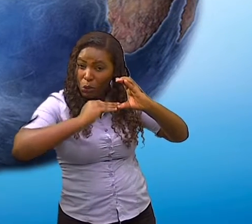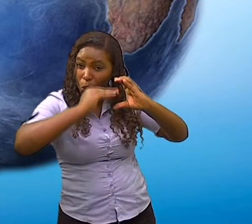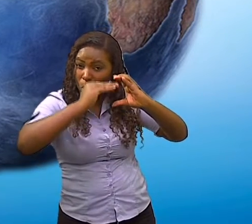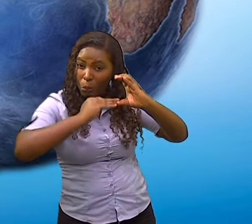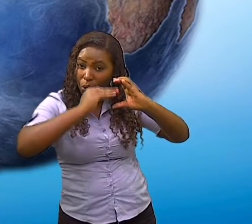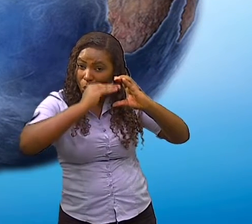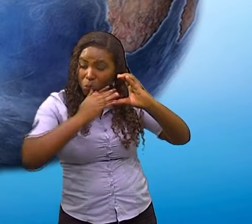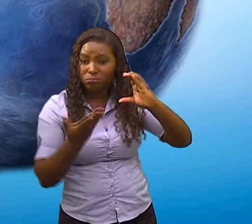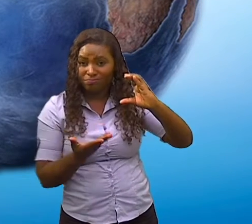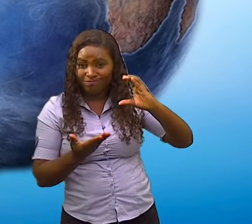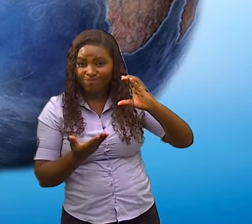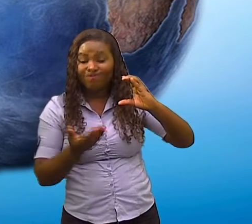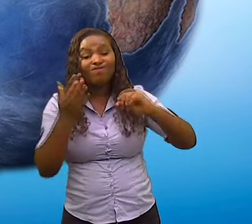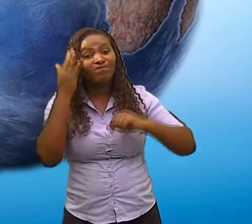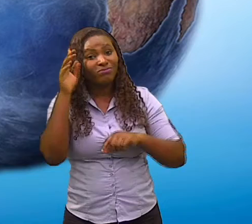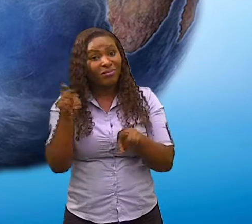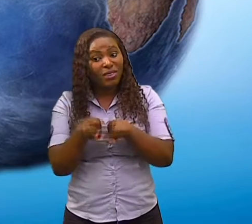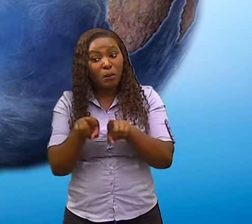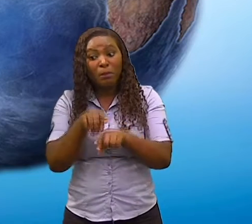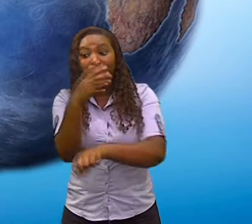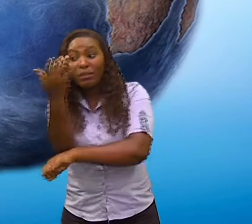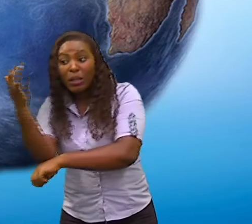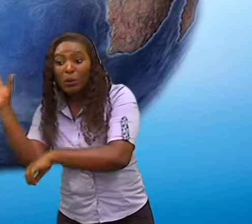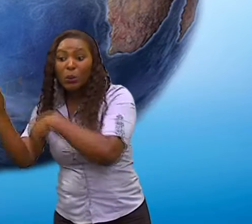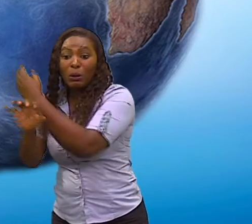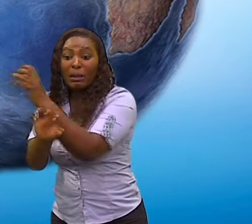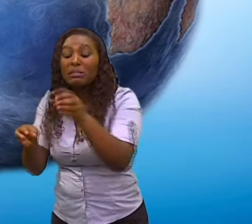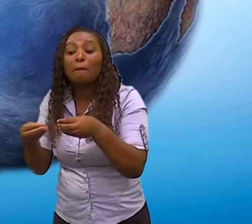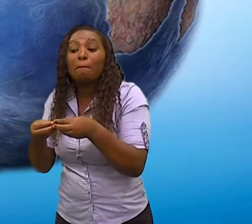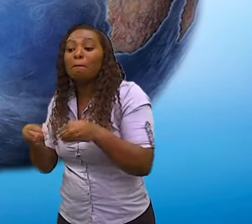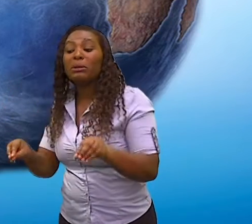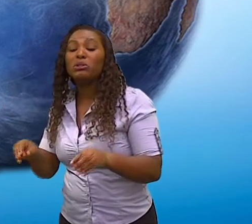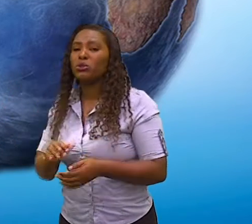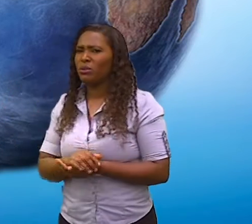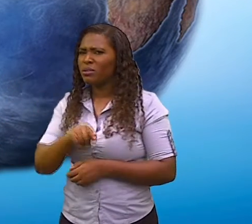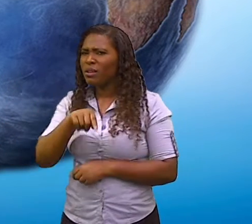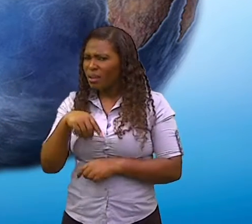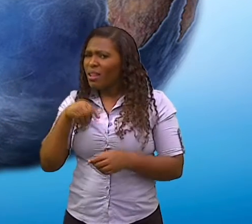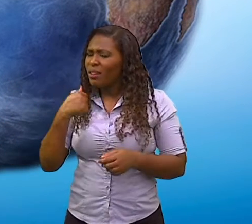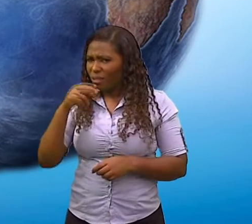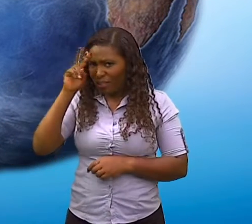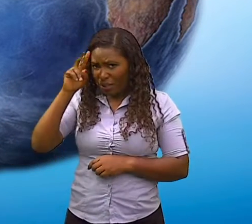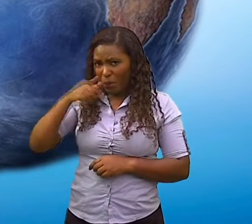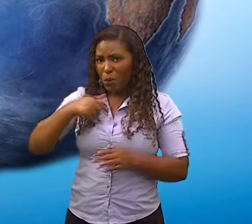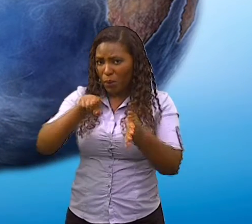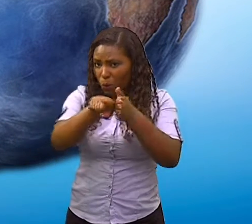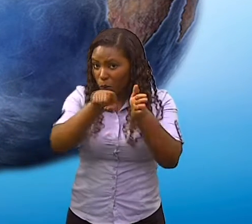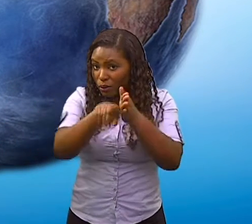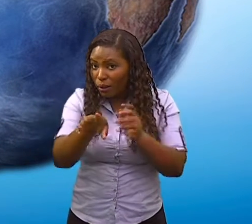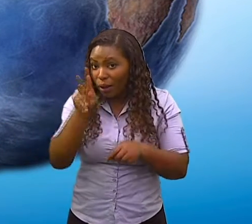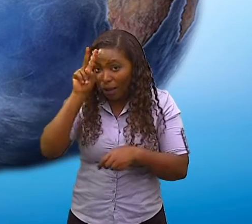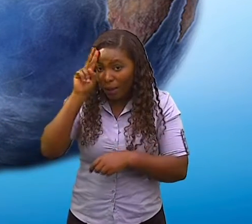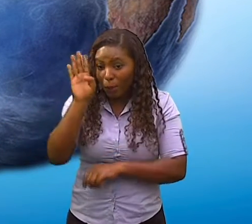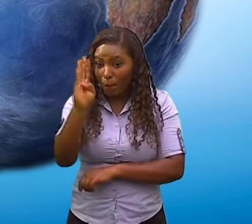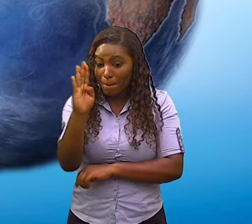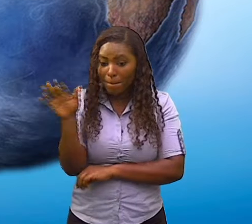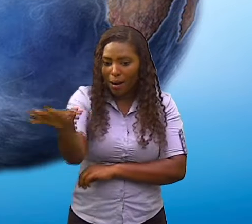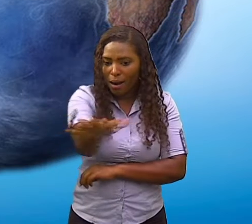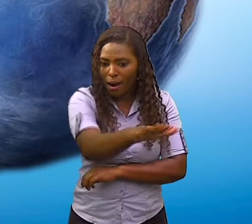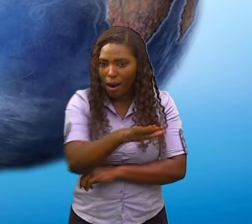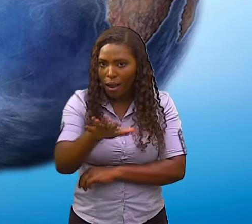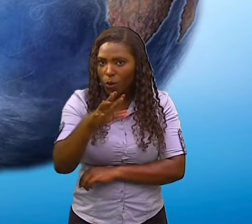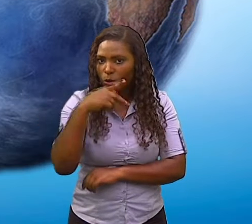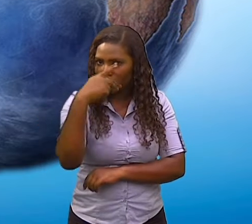estamos falando de dano à natureza, que eu pergunto, como eu perguntei, você lembra como era o seu bairro há 10 anos atrás? Ele era calçado como é